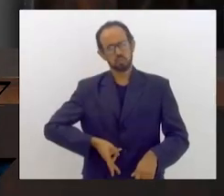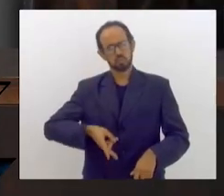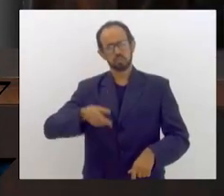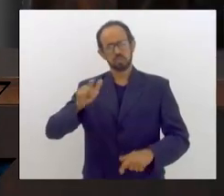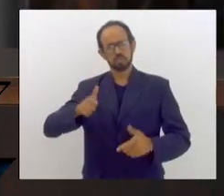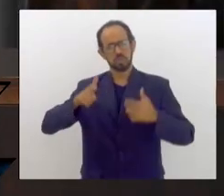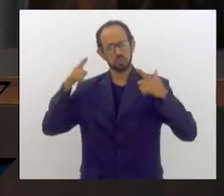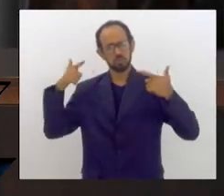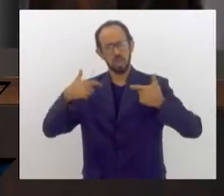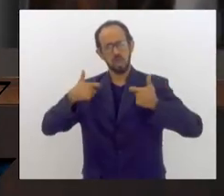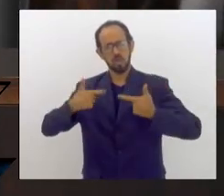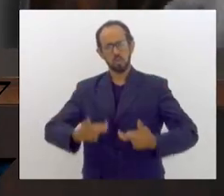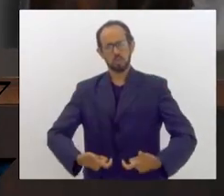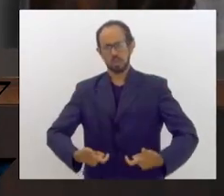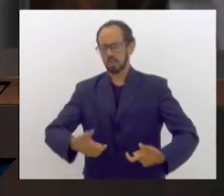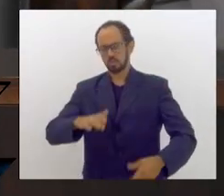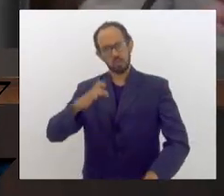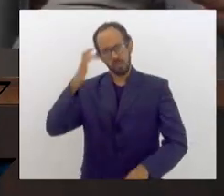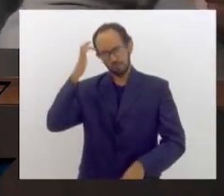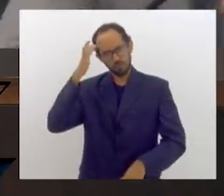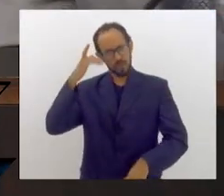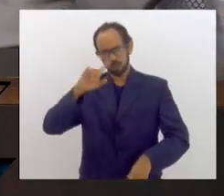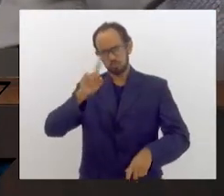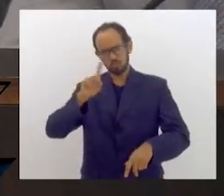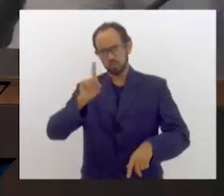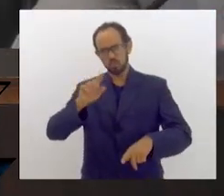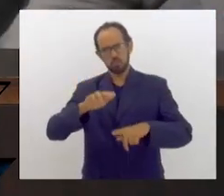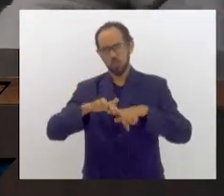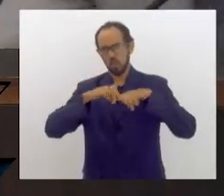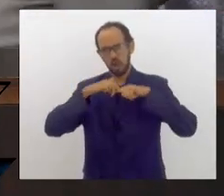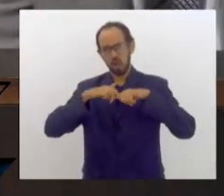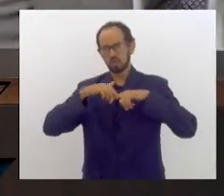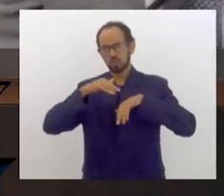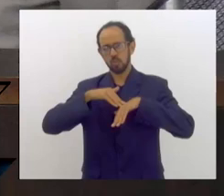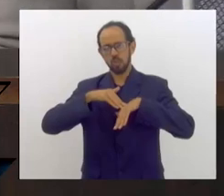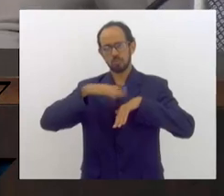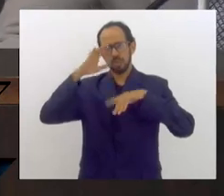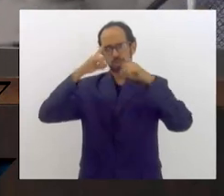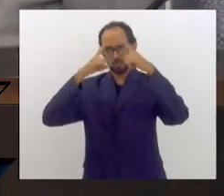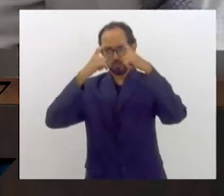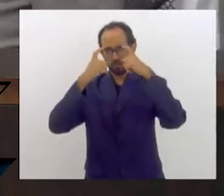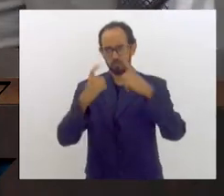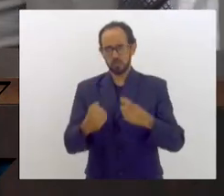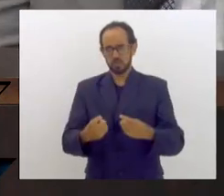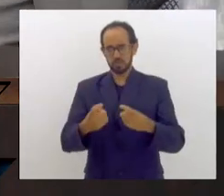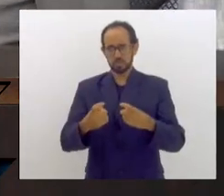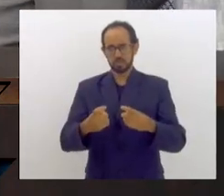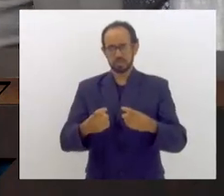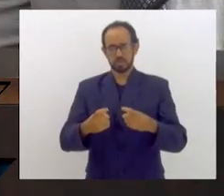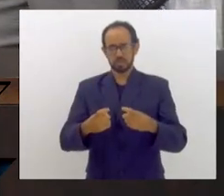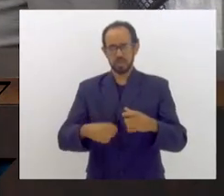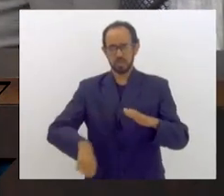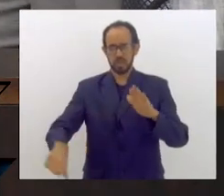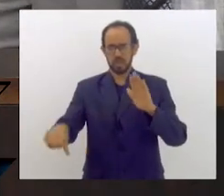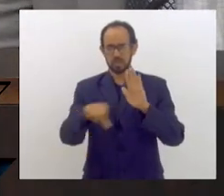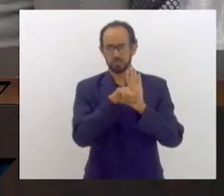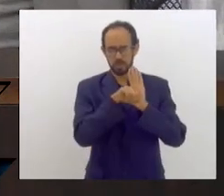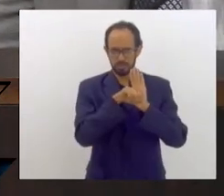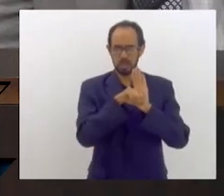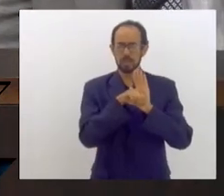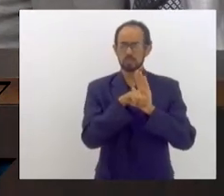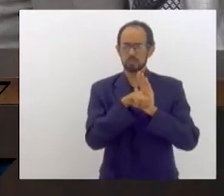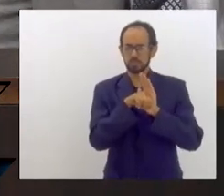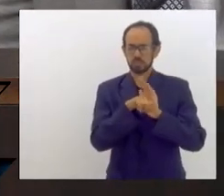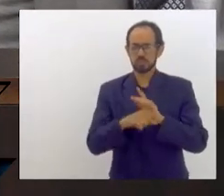combate que não tem sido fácil, dado o aumento da violência, o aumento da criminalidade e a